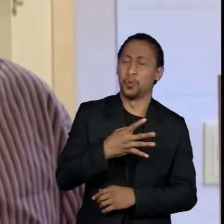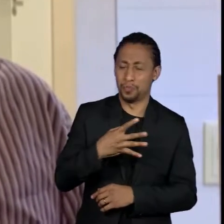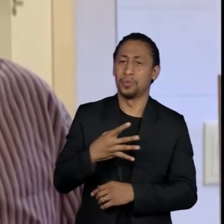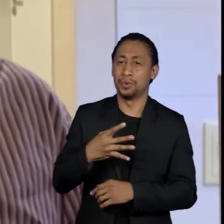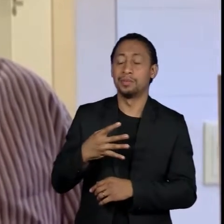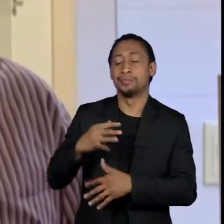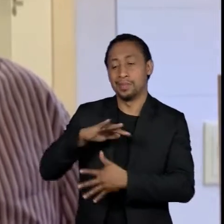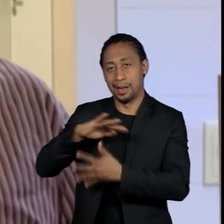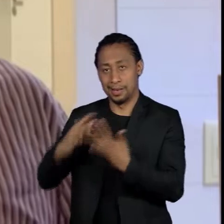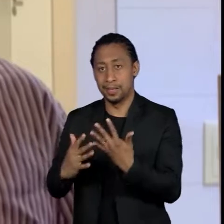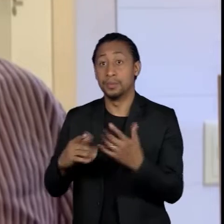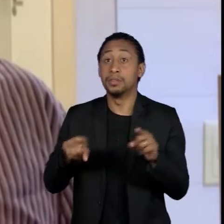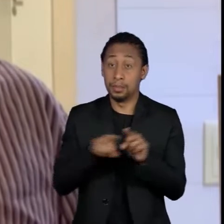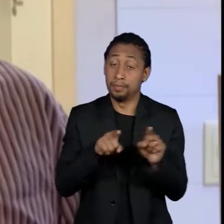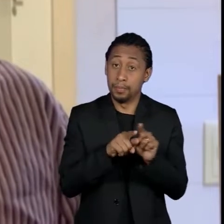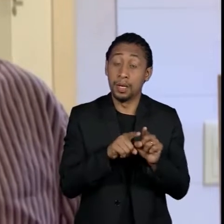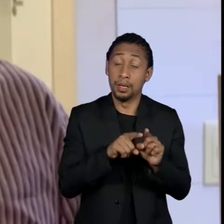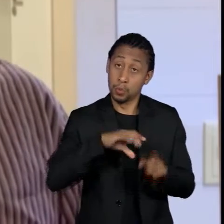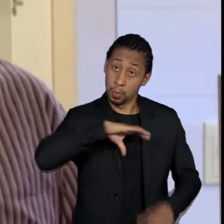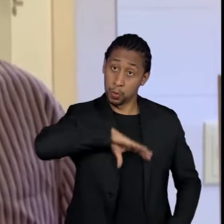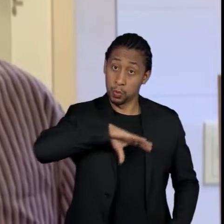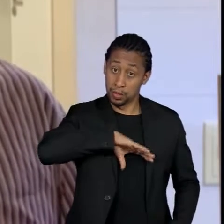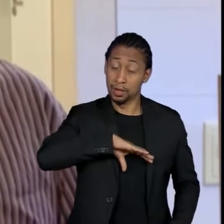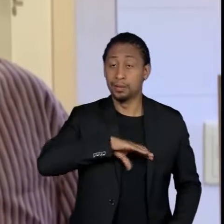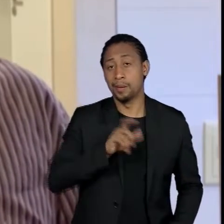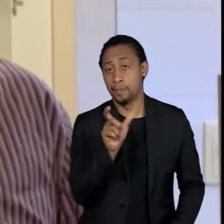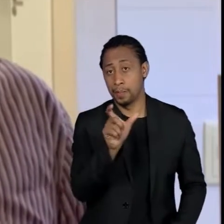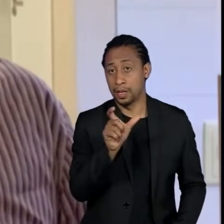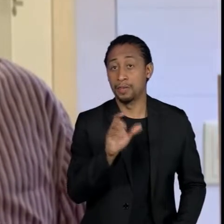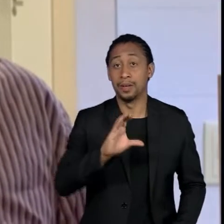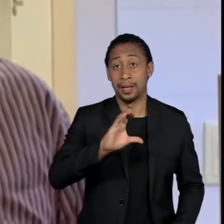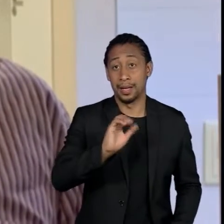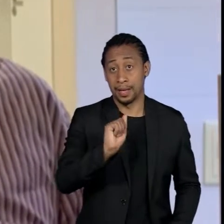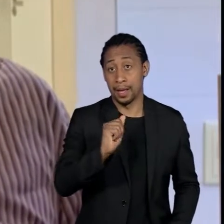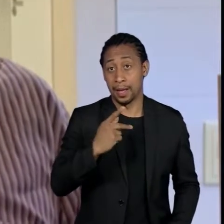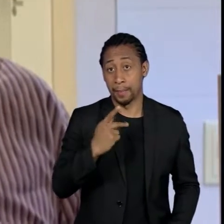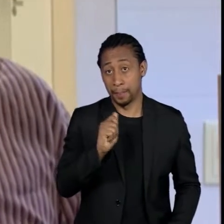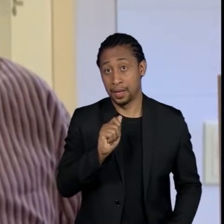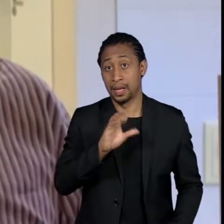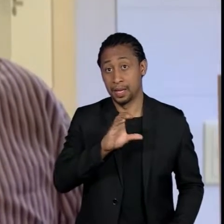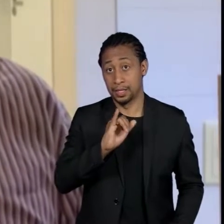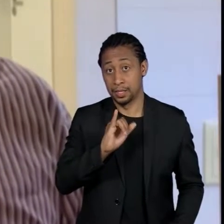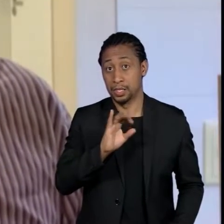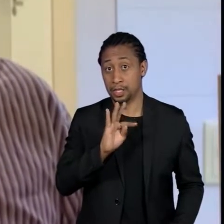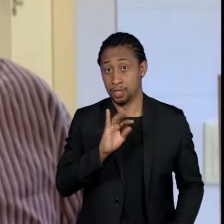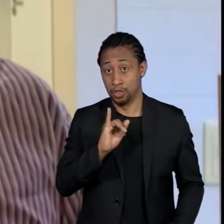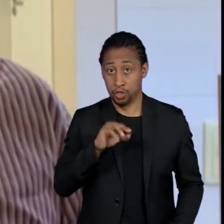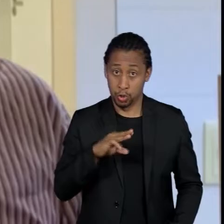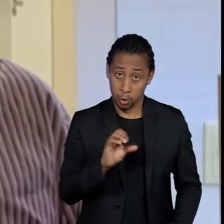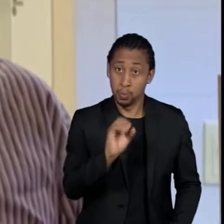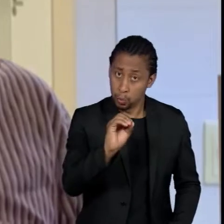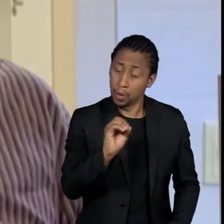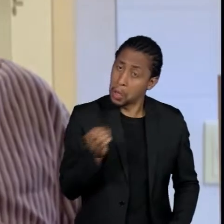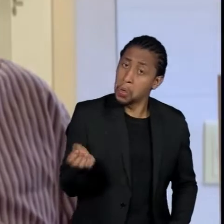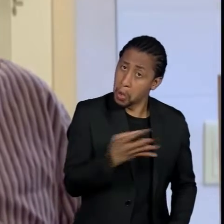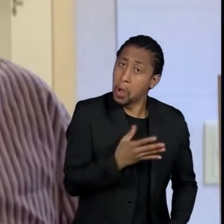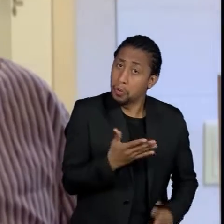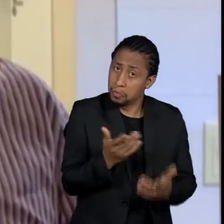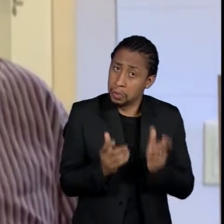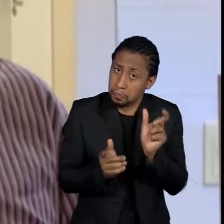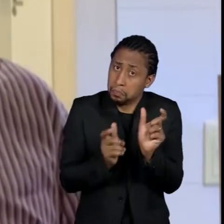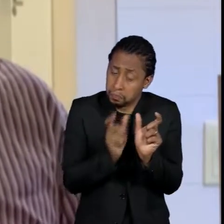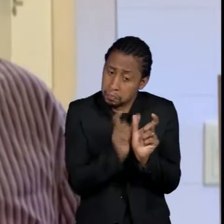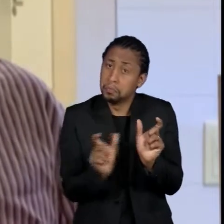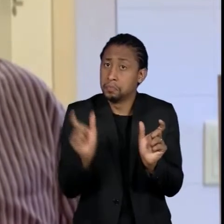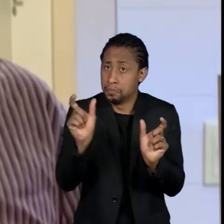mesmo no nosso ambiente, né, no Brasil. Então, a gente precisa falar muito sobre ele. A gente precisa